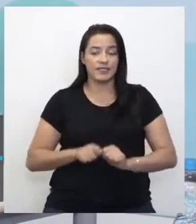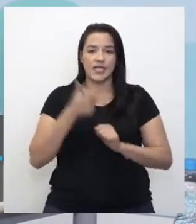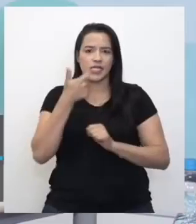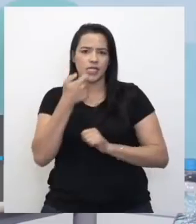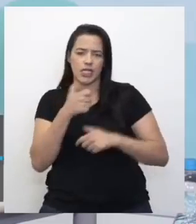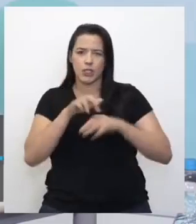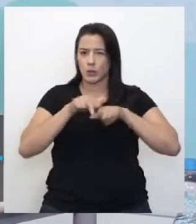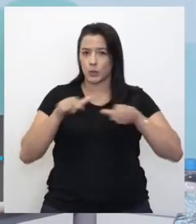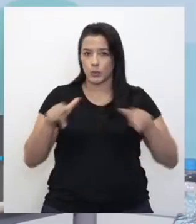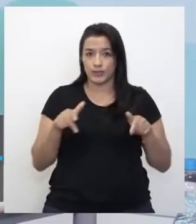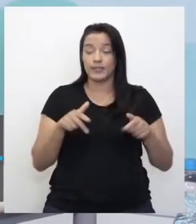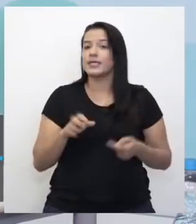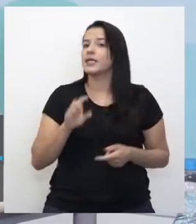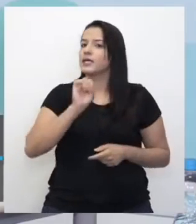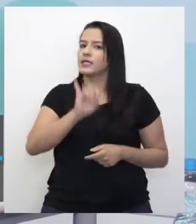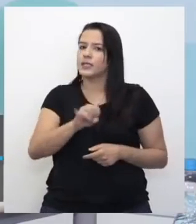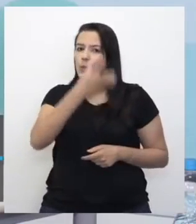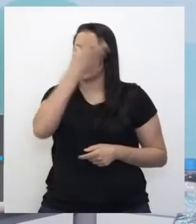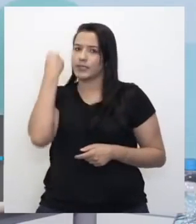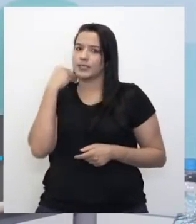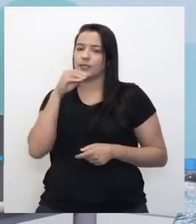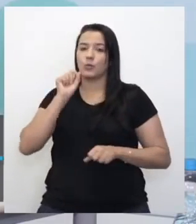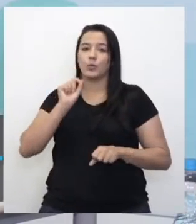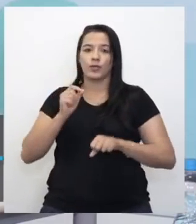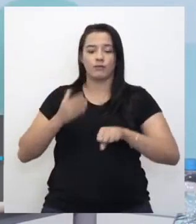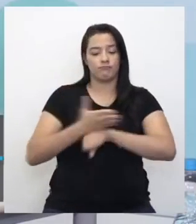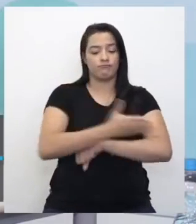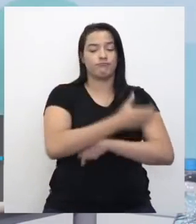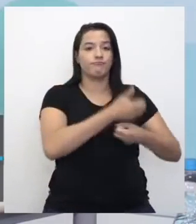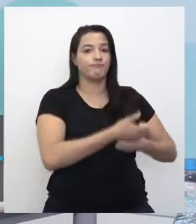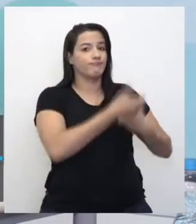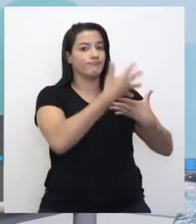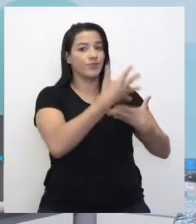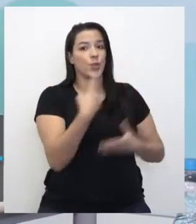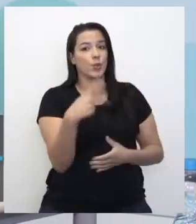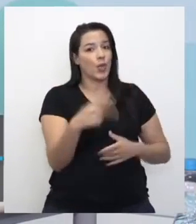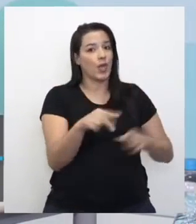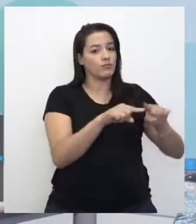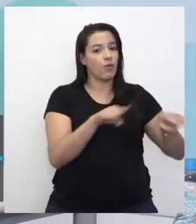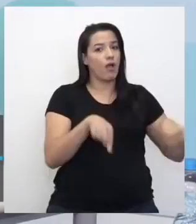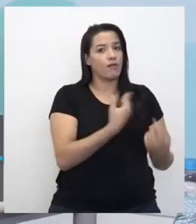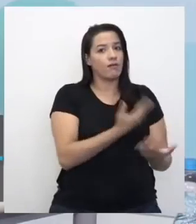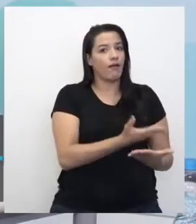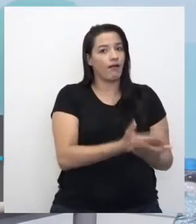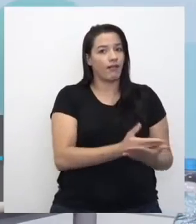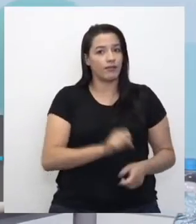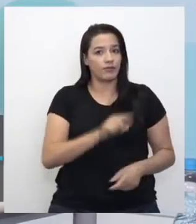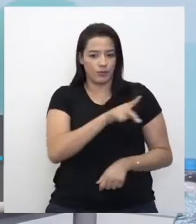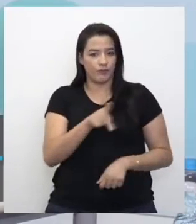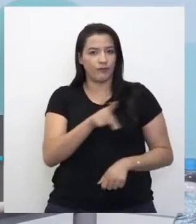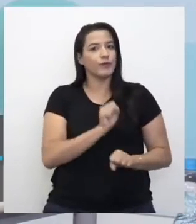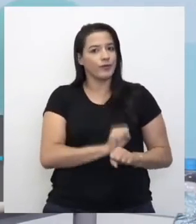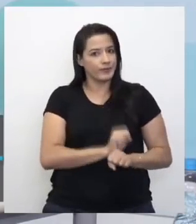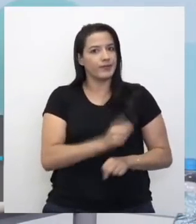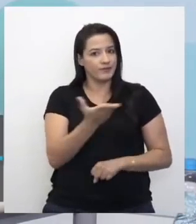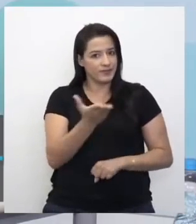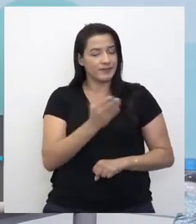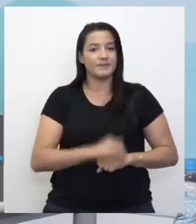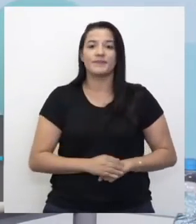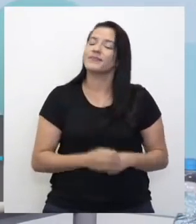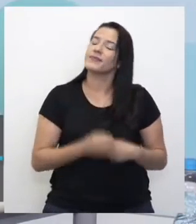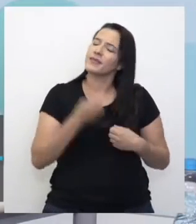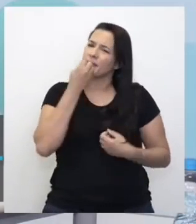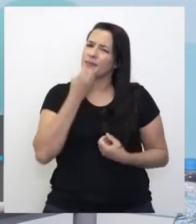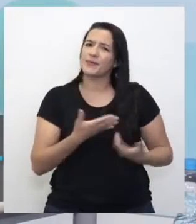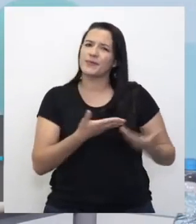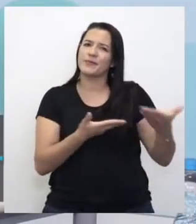caneta. E não se esqueça, entre aí no chat da sua turma, seu professor deve estar te esperando. E sejam